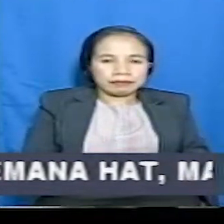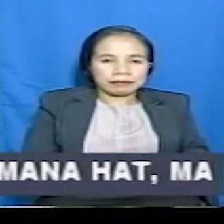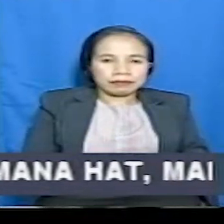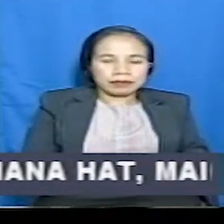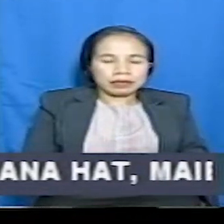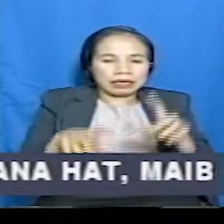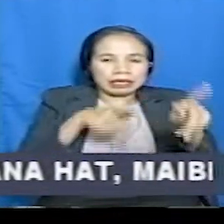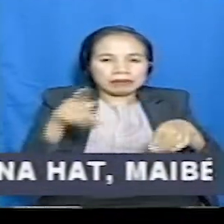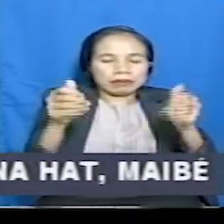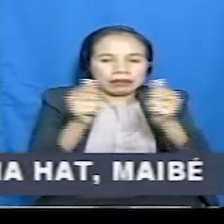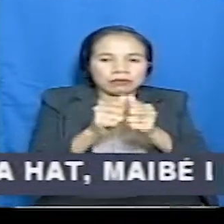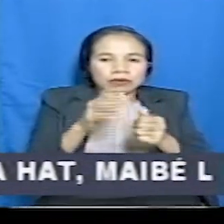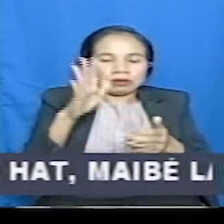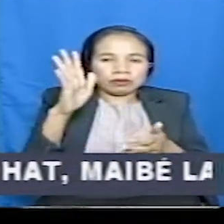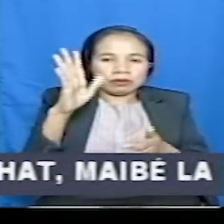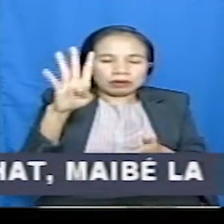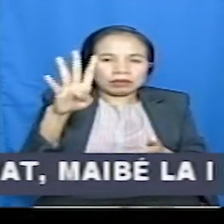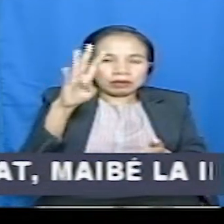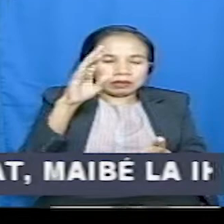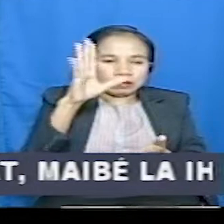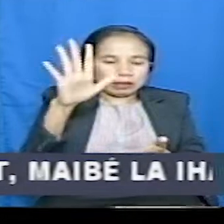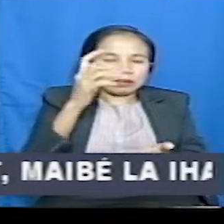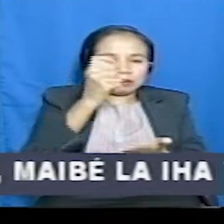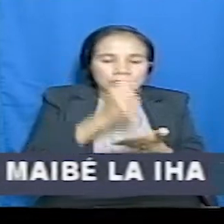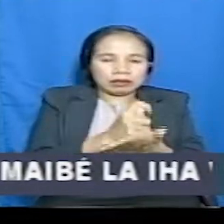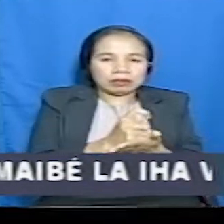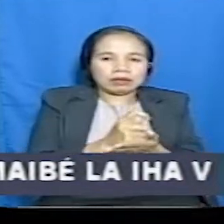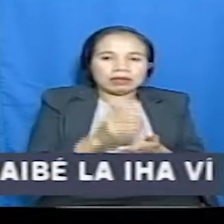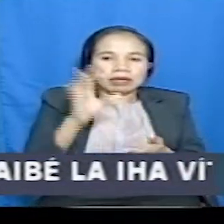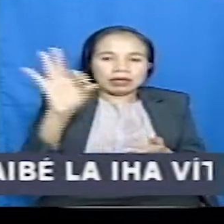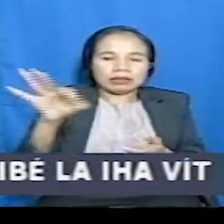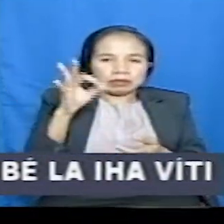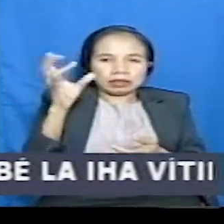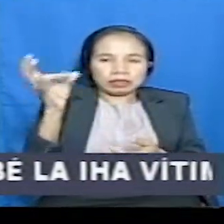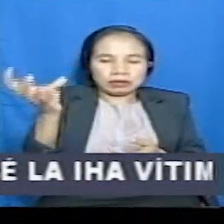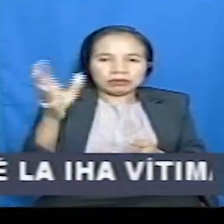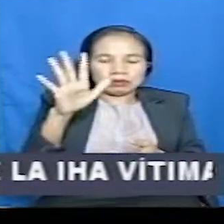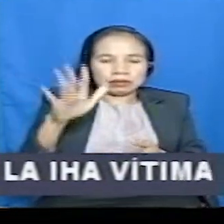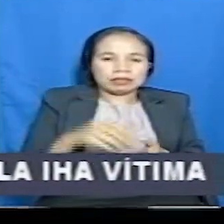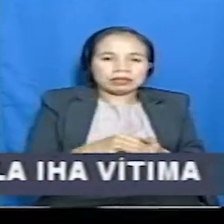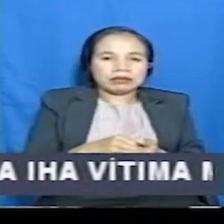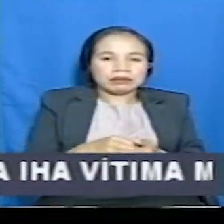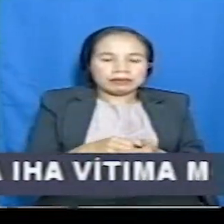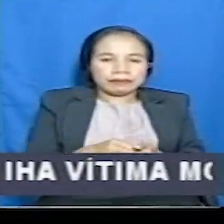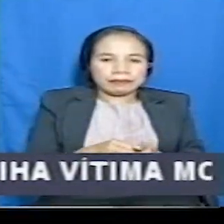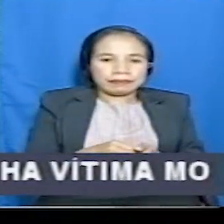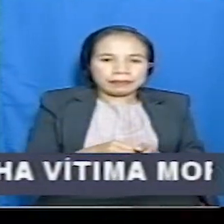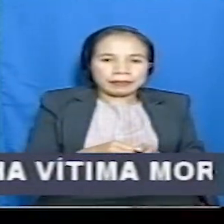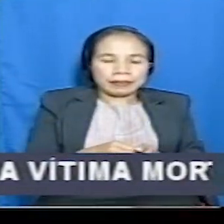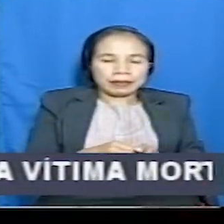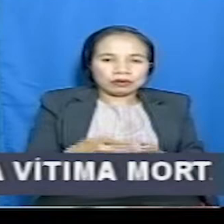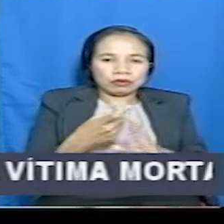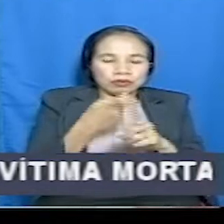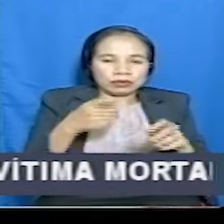Total beneficiaru rihun lima atus sia hitunur resin tolu. Mai husi uma kain rihun ida atus tolu sanur resin walu.